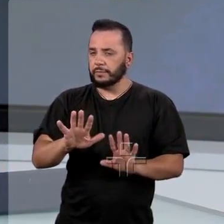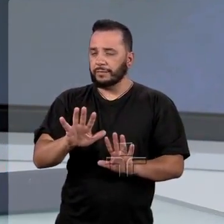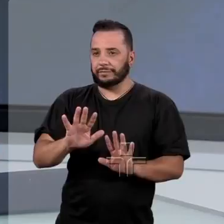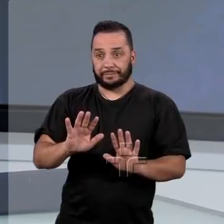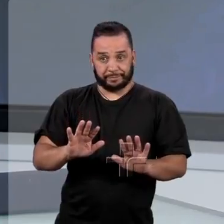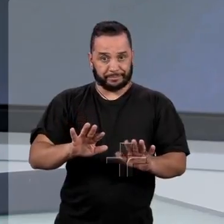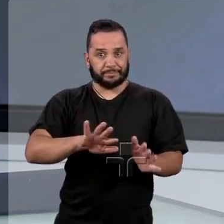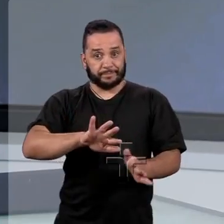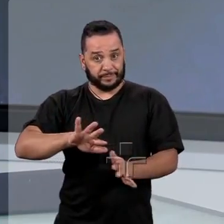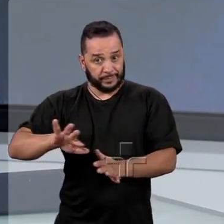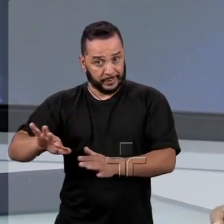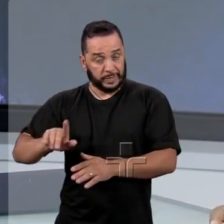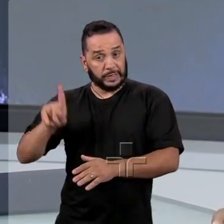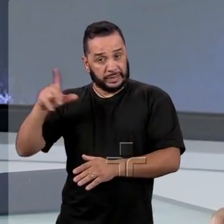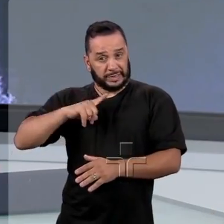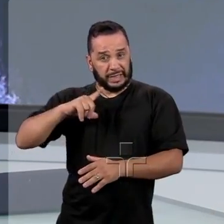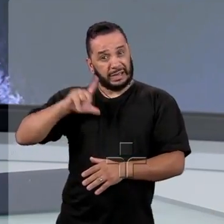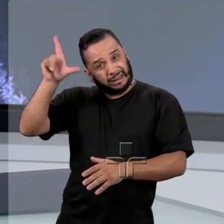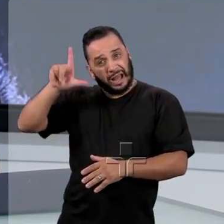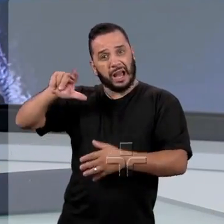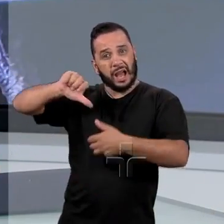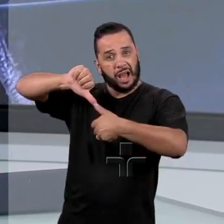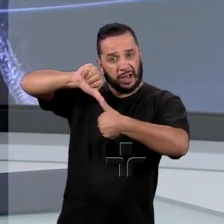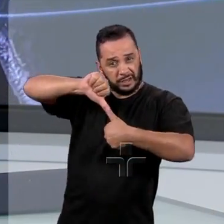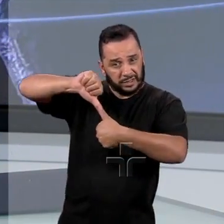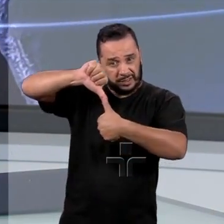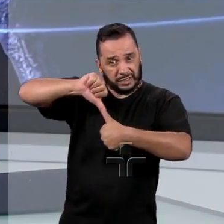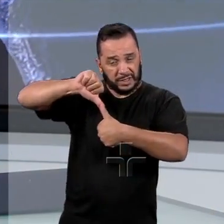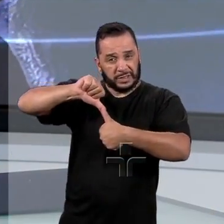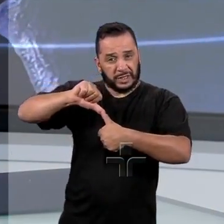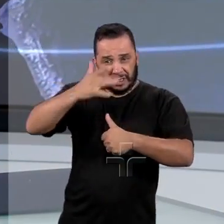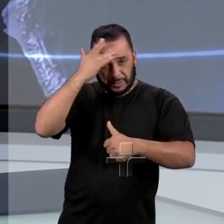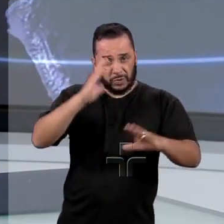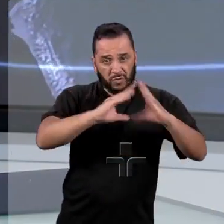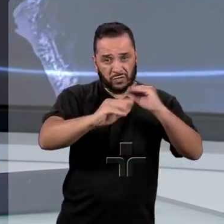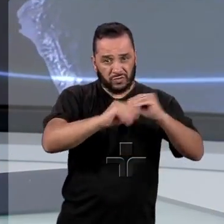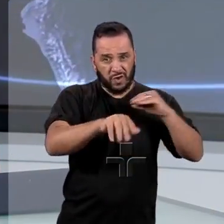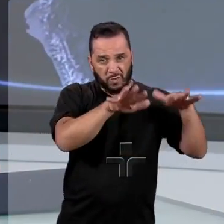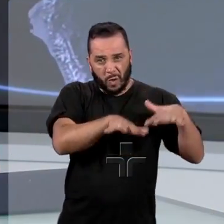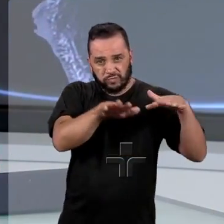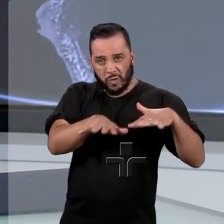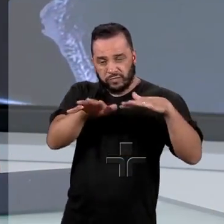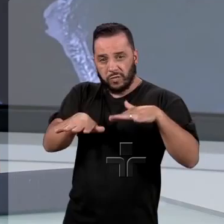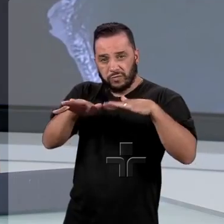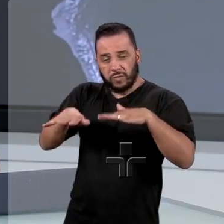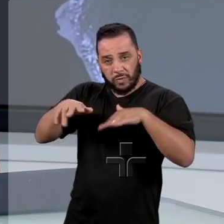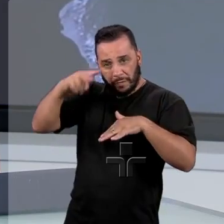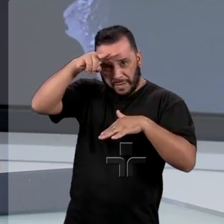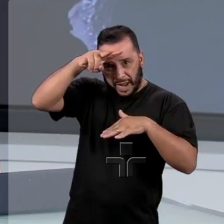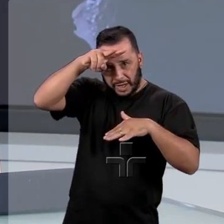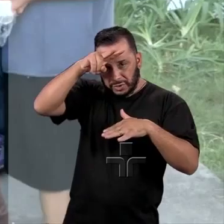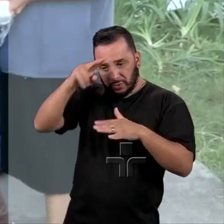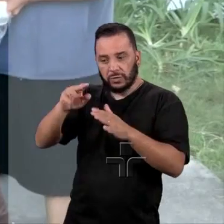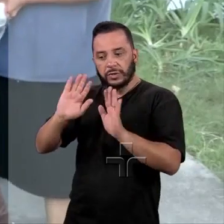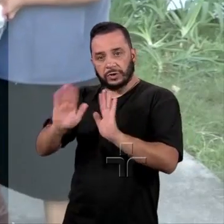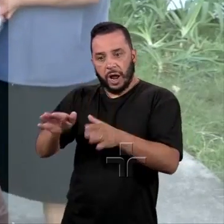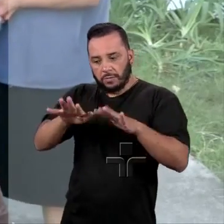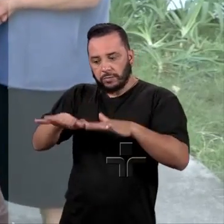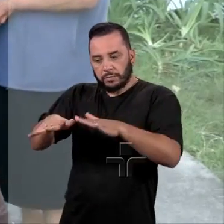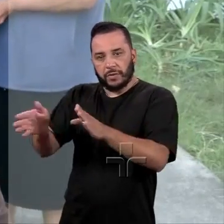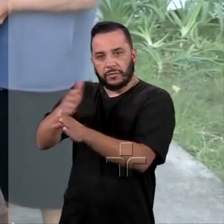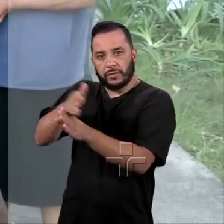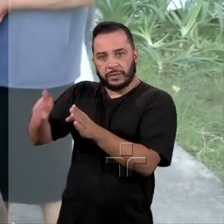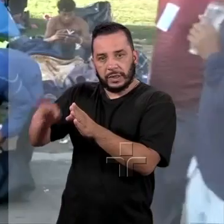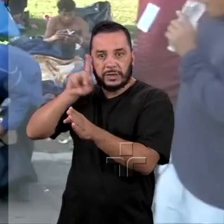imigrantes centro-americanos decidiu seguir a viagem da Cidade do México em direção à fronteira com os Estados Unidos. Depois